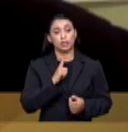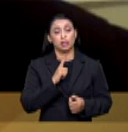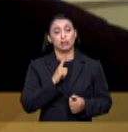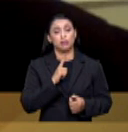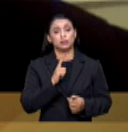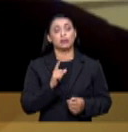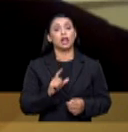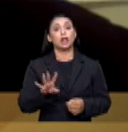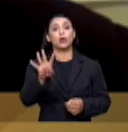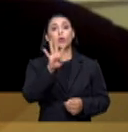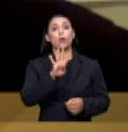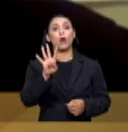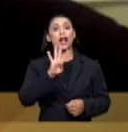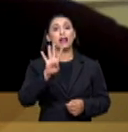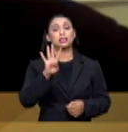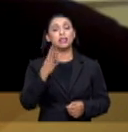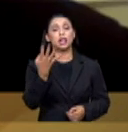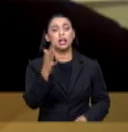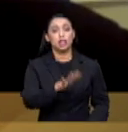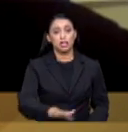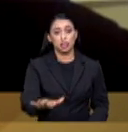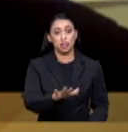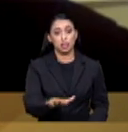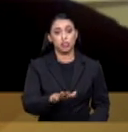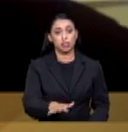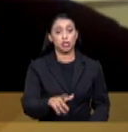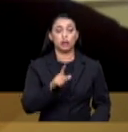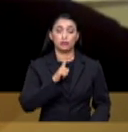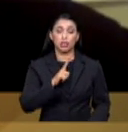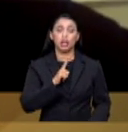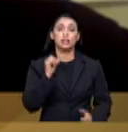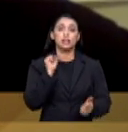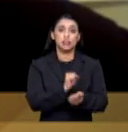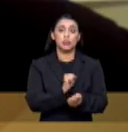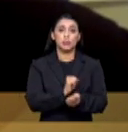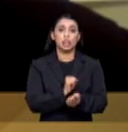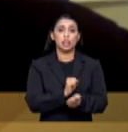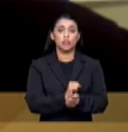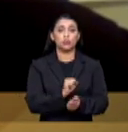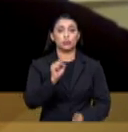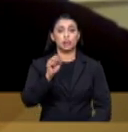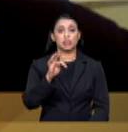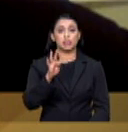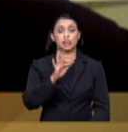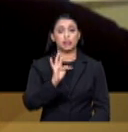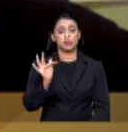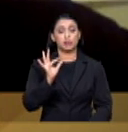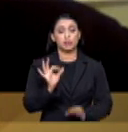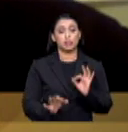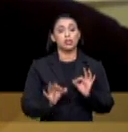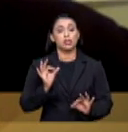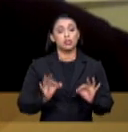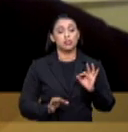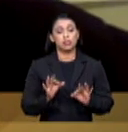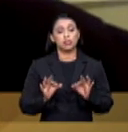da 4ª Região, encontra-se atualmente em trâmite neste STF, um recurso extraordinário